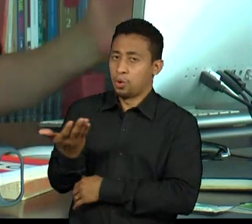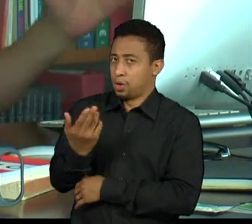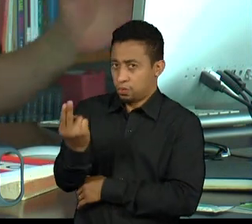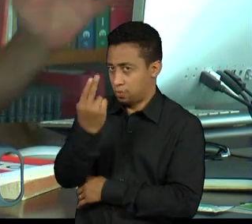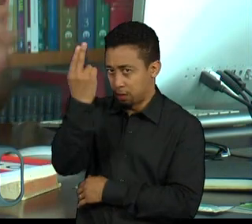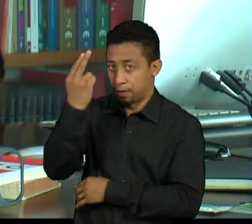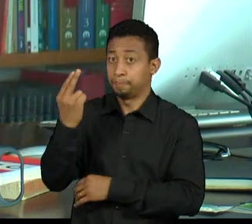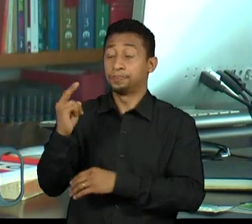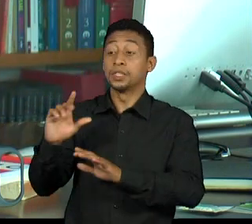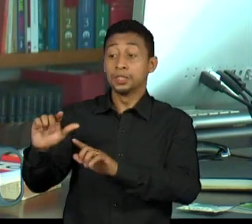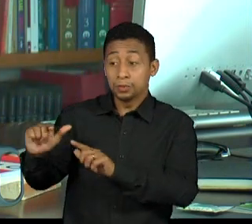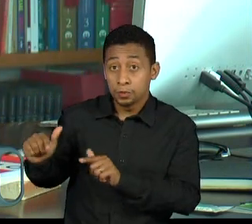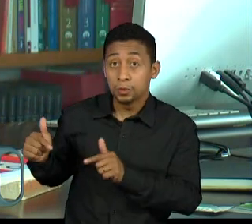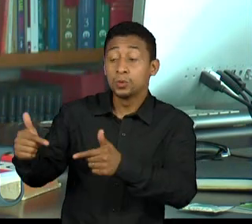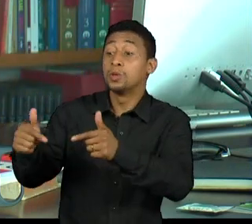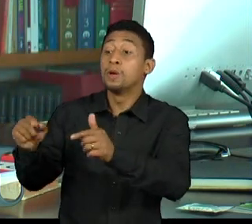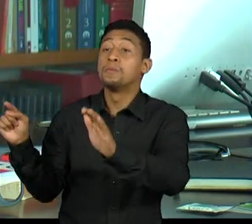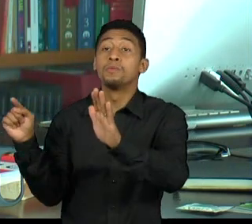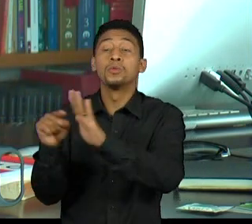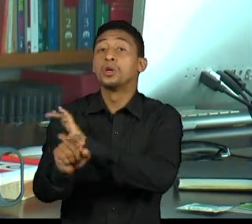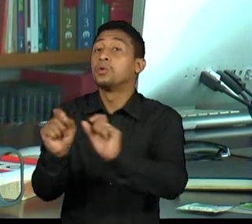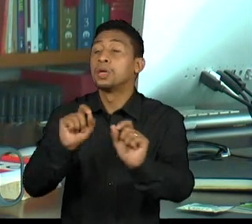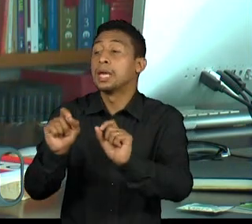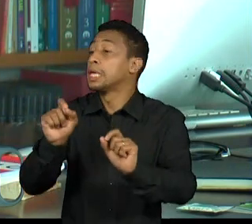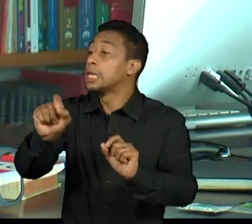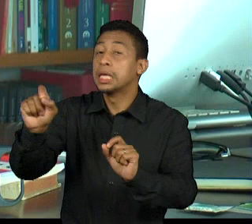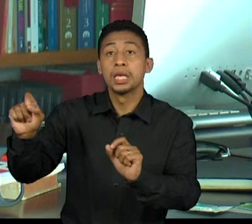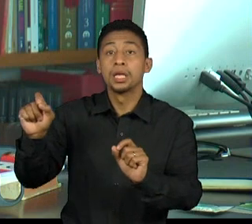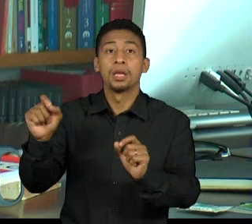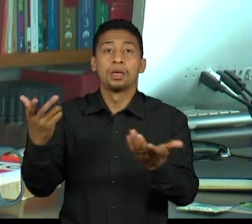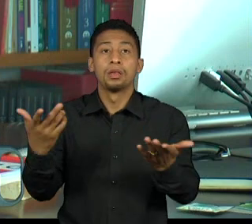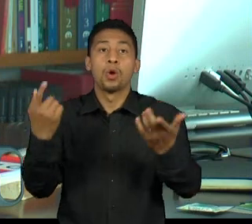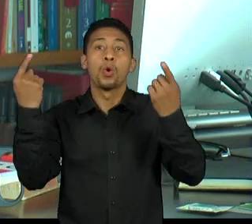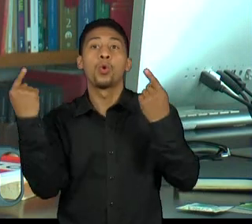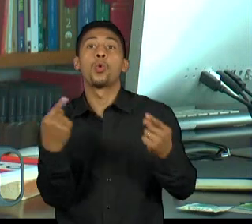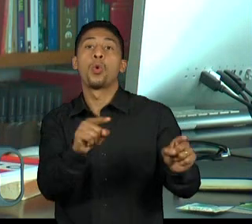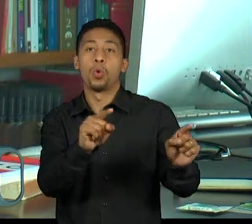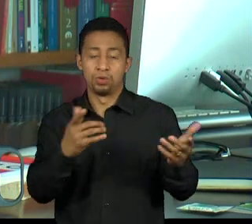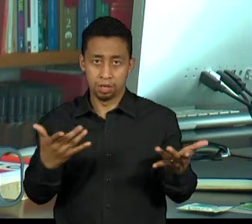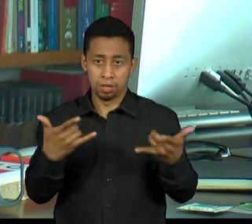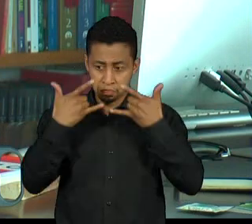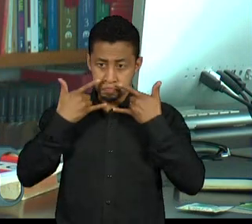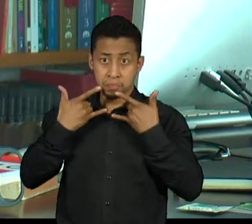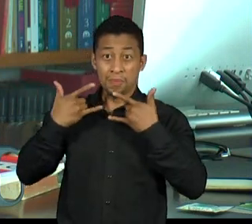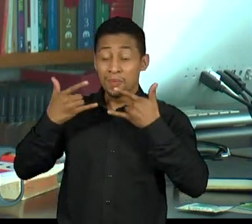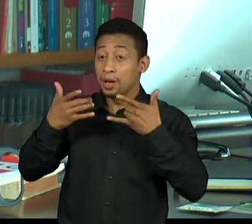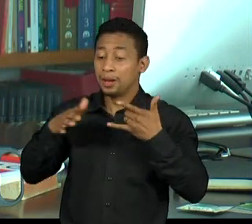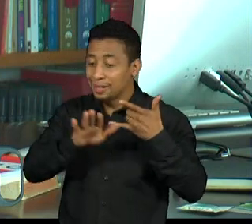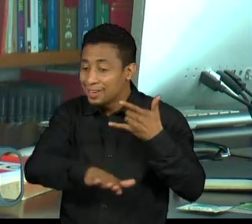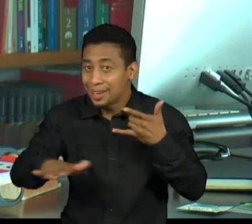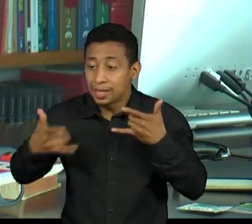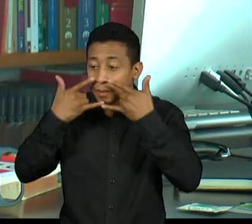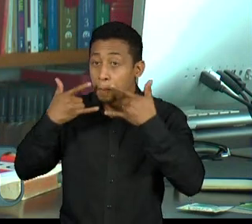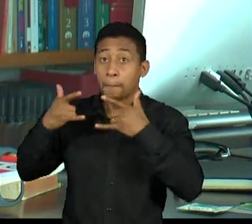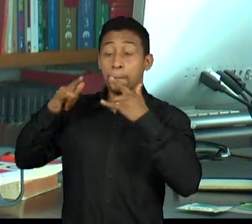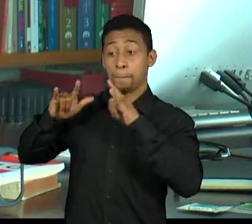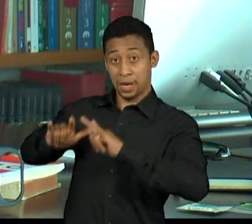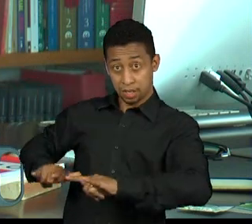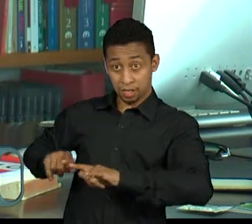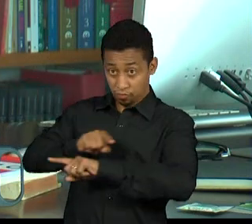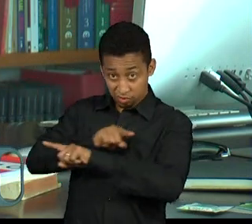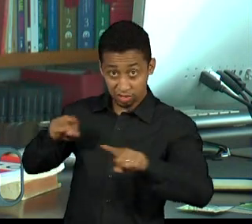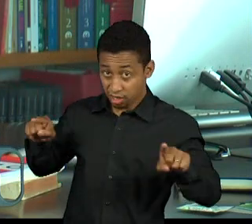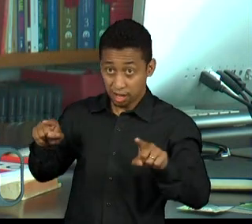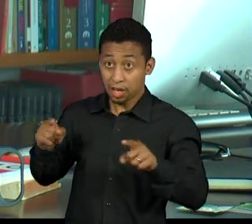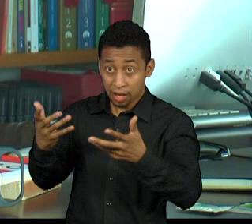de discutir é o seguinte: quem é contra que um adulto tire a máscara de uma criança, bota o dedo aqui. Quem